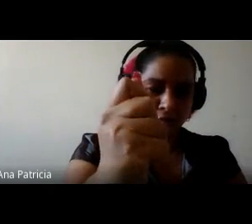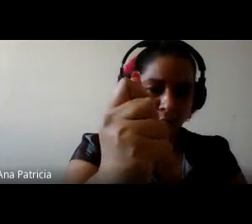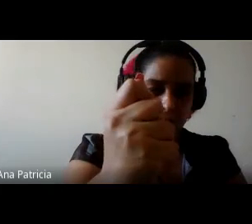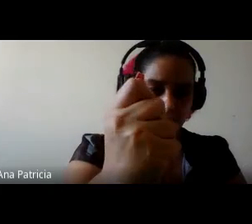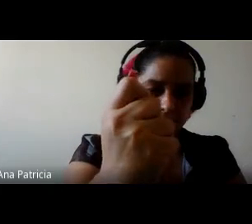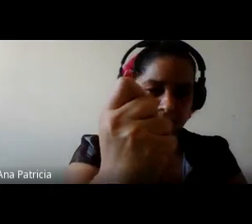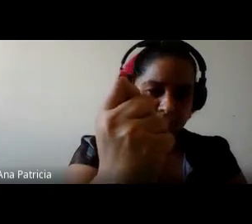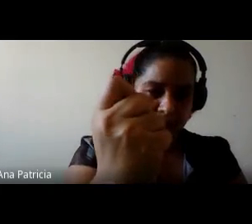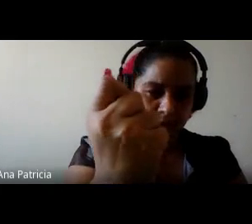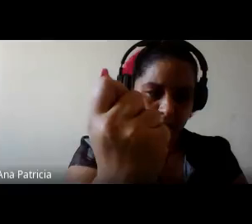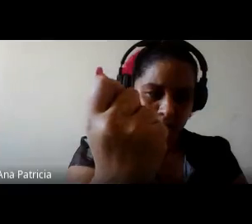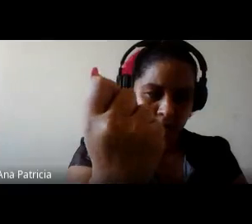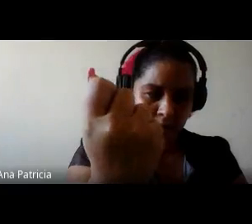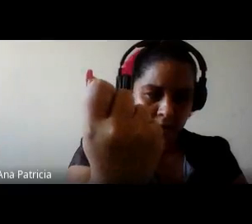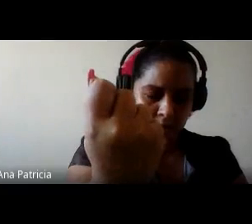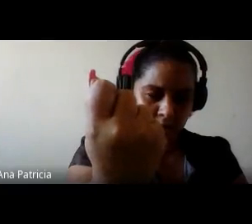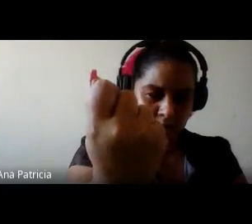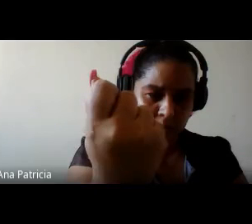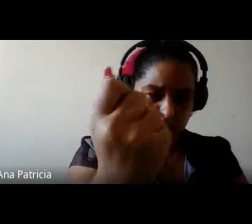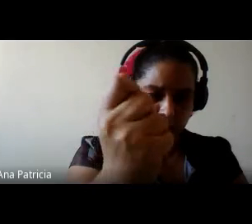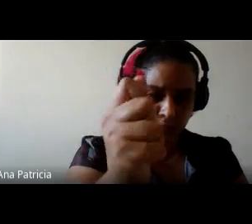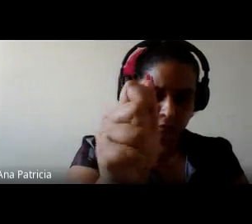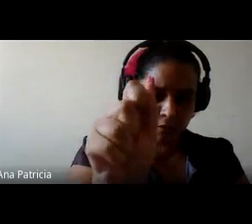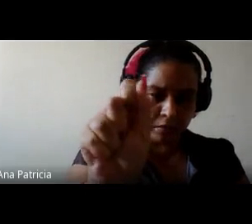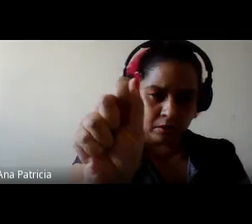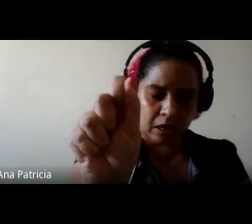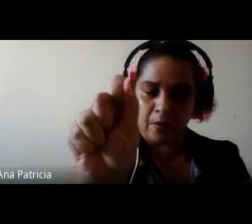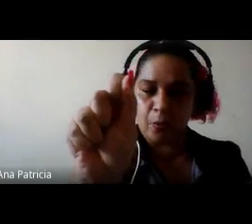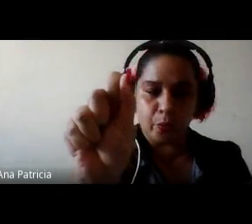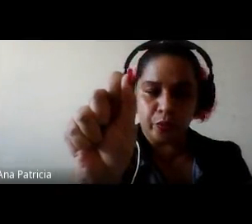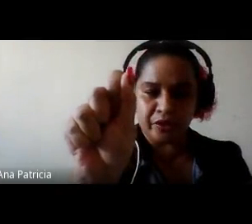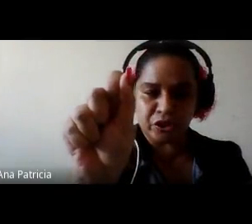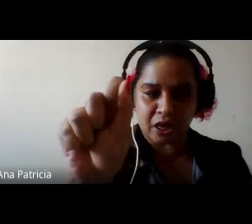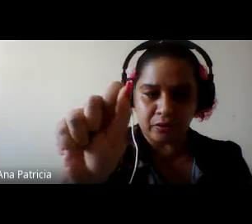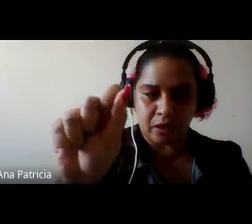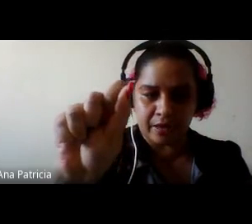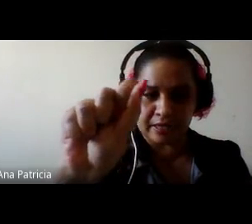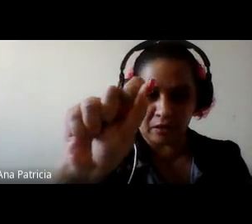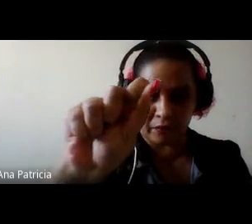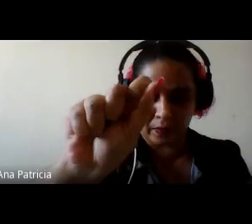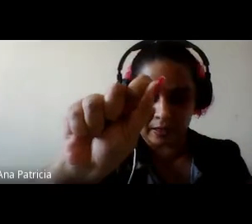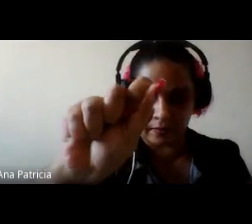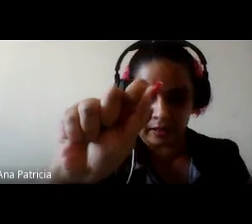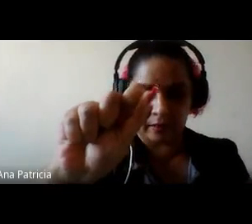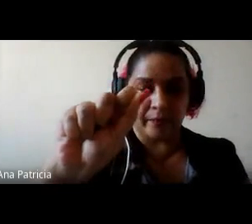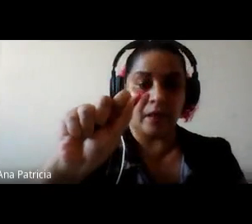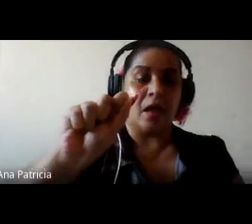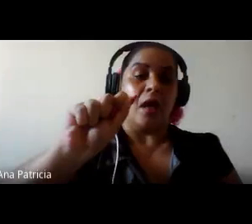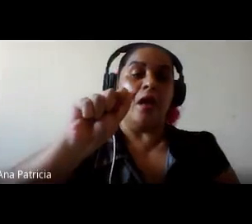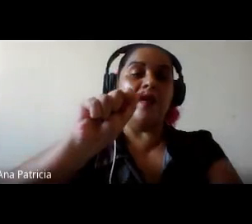dedos eles estão quase uma escadinha, certo? Não é o punho fechado, não. É essa configuração